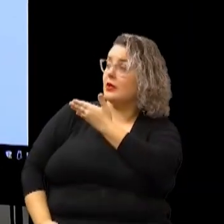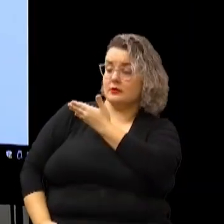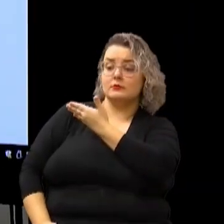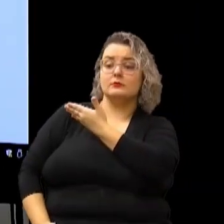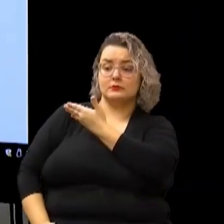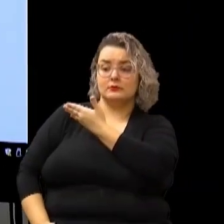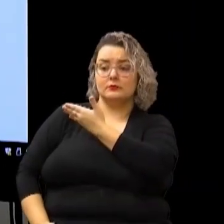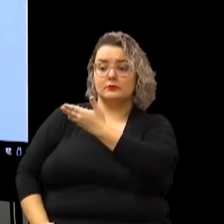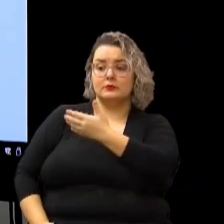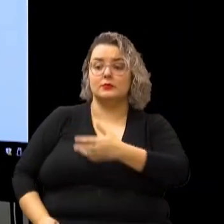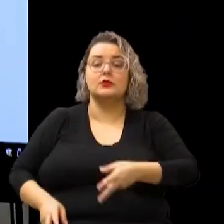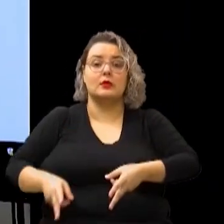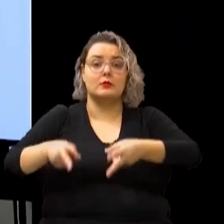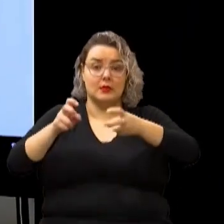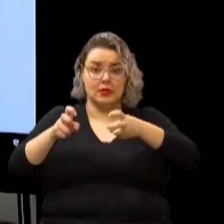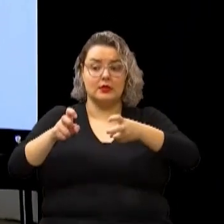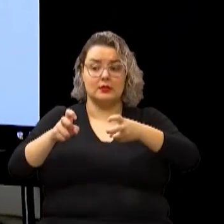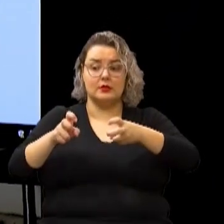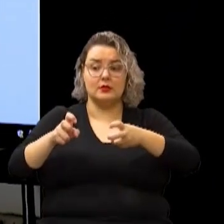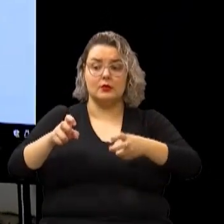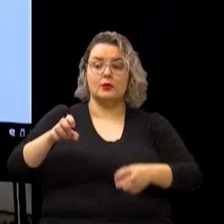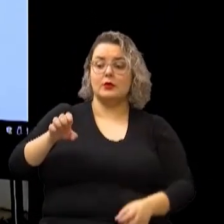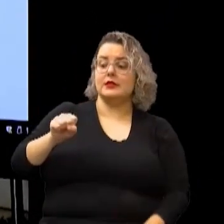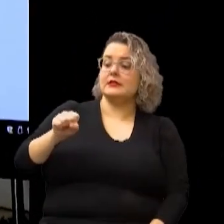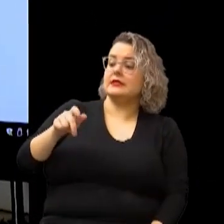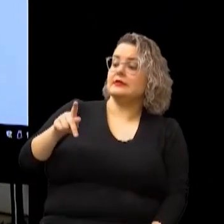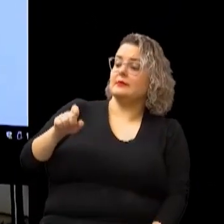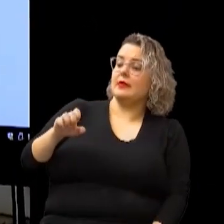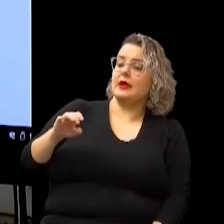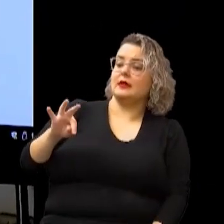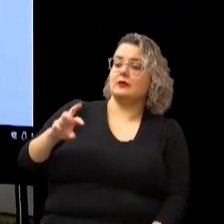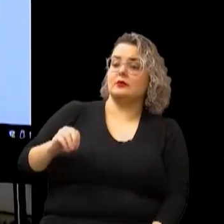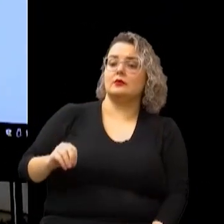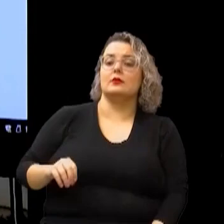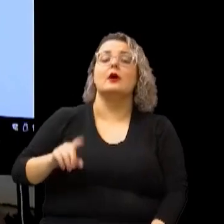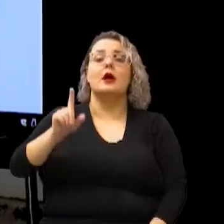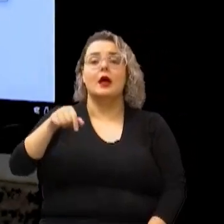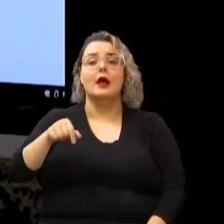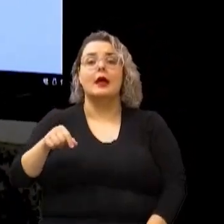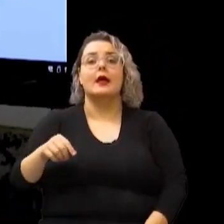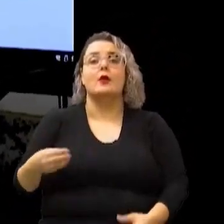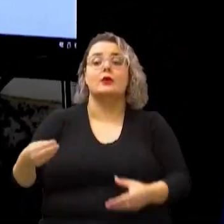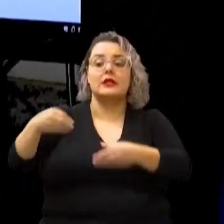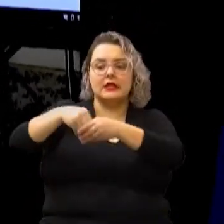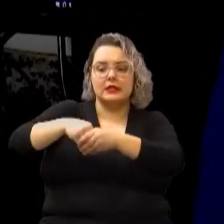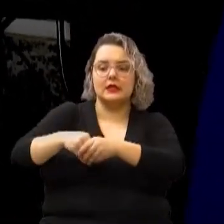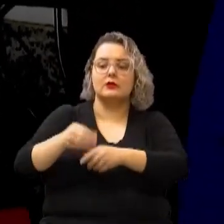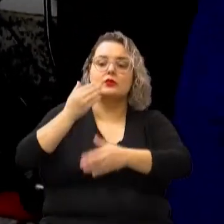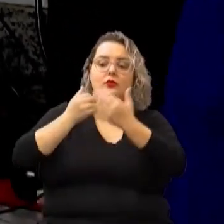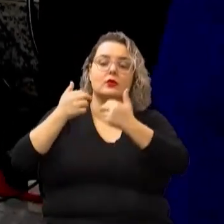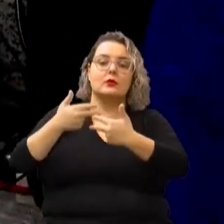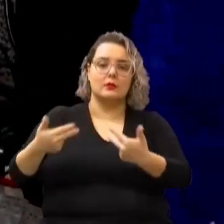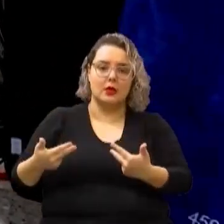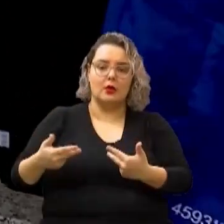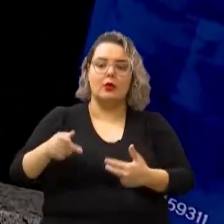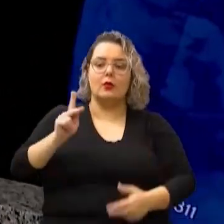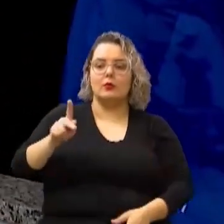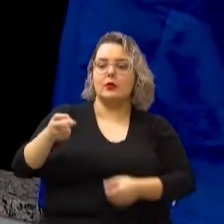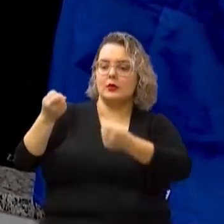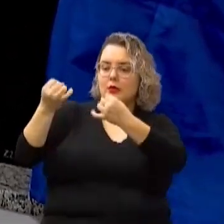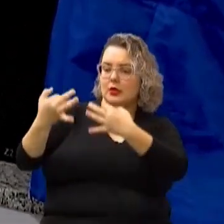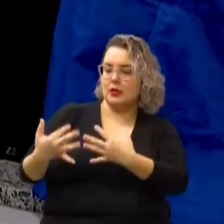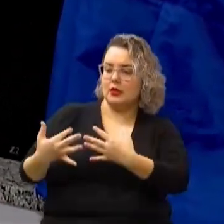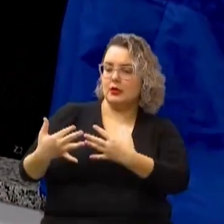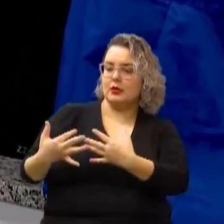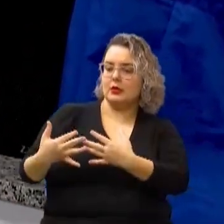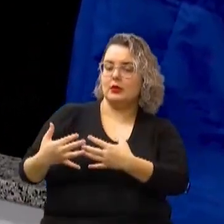aqui. Então, ele já captou o espectro. Então, isso aqui é o que está ligado à composição do alimento, como o